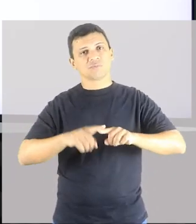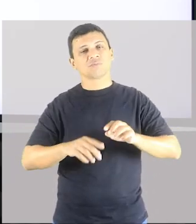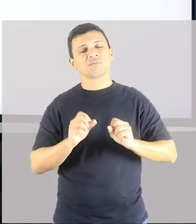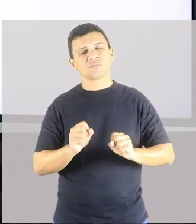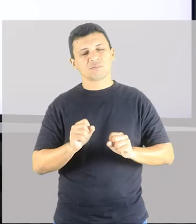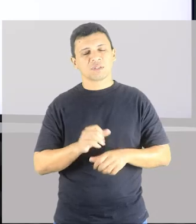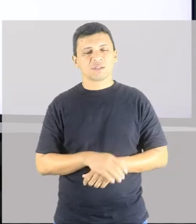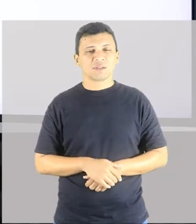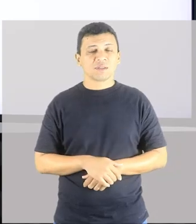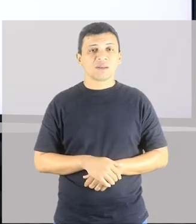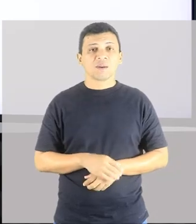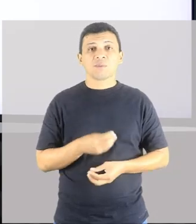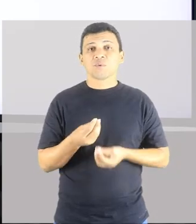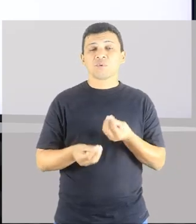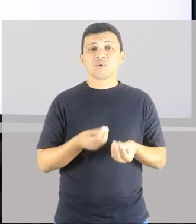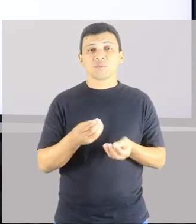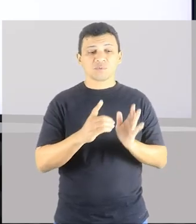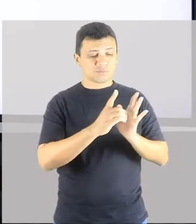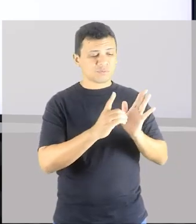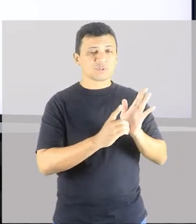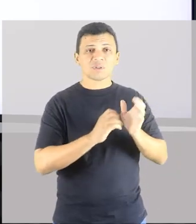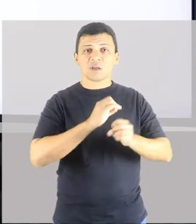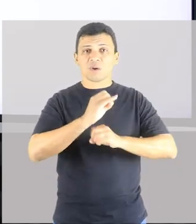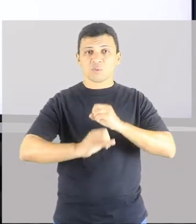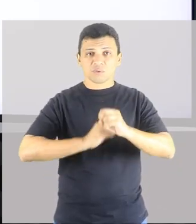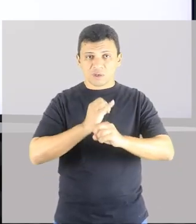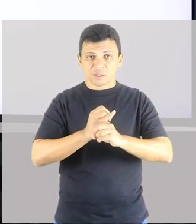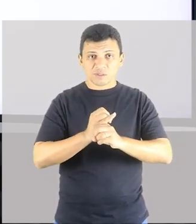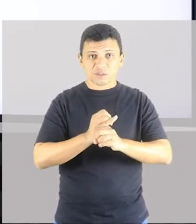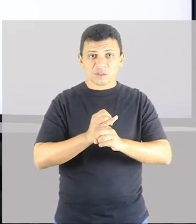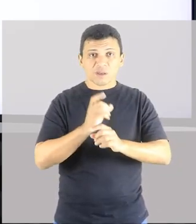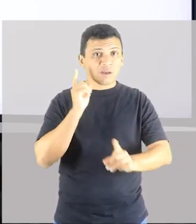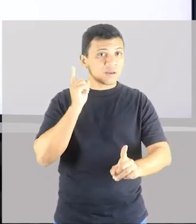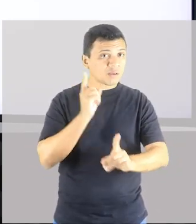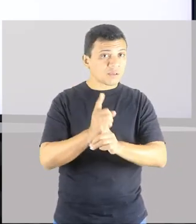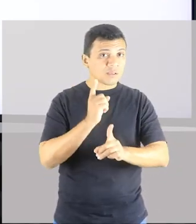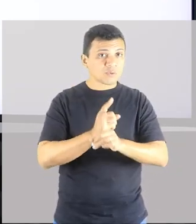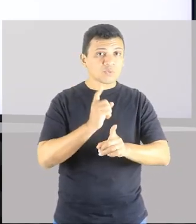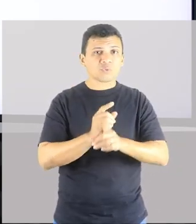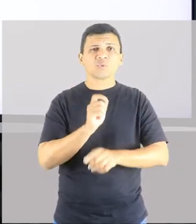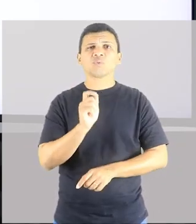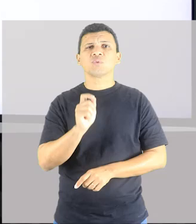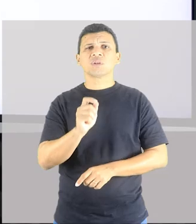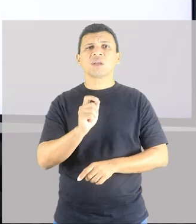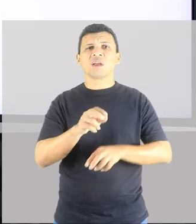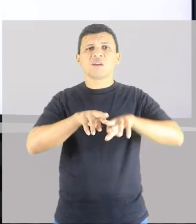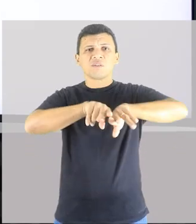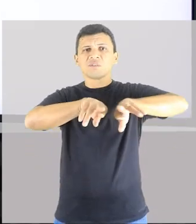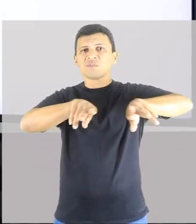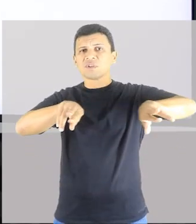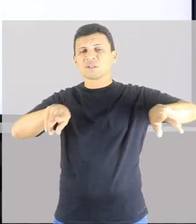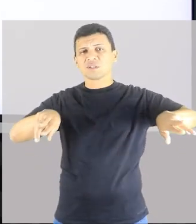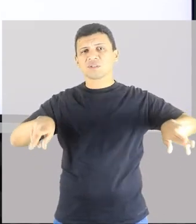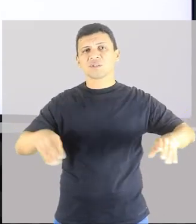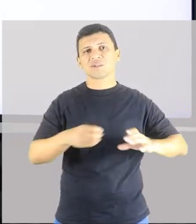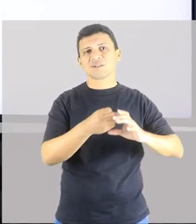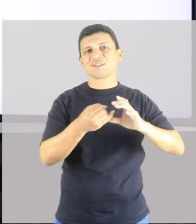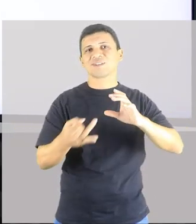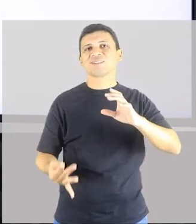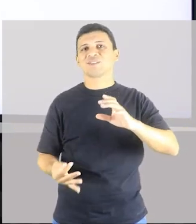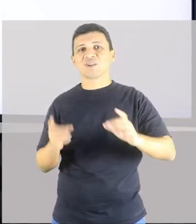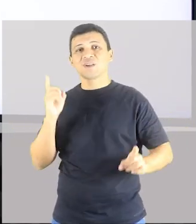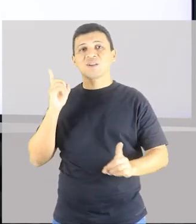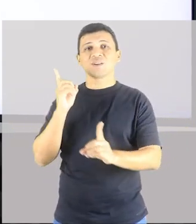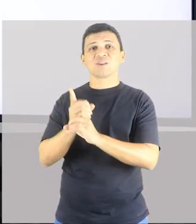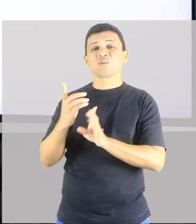olha que quando a gente fala das versões online, a gente vai encontrar, em alguma medida, diferentes características do que a gente encontra